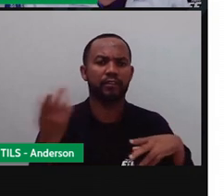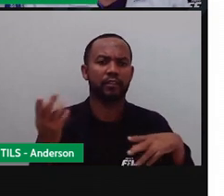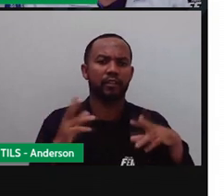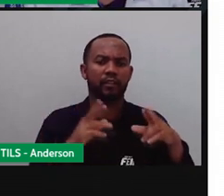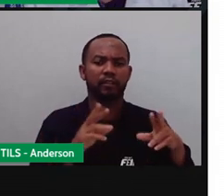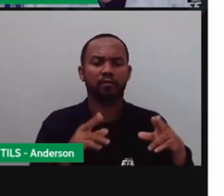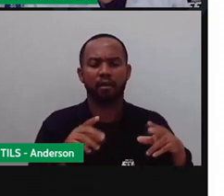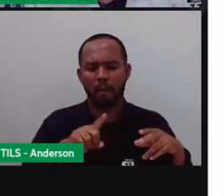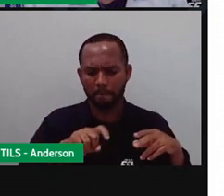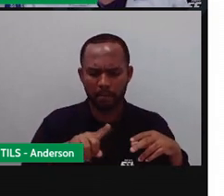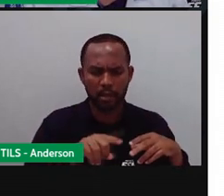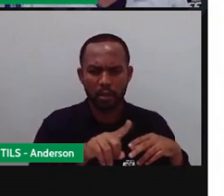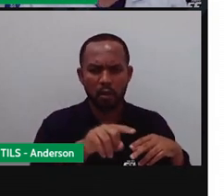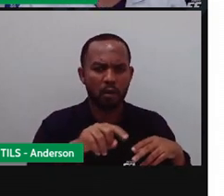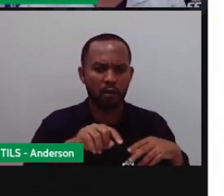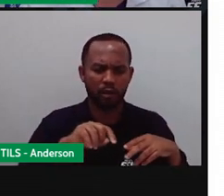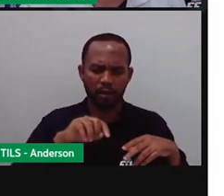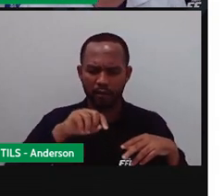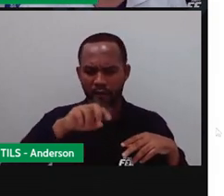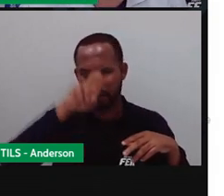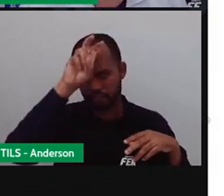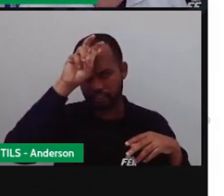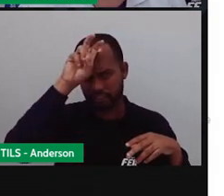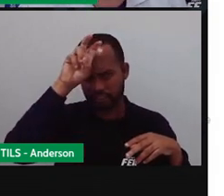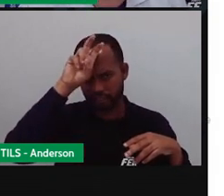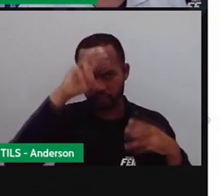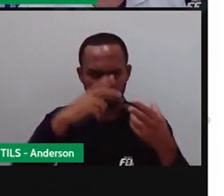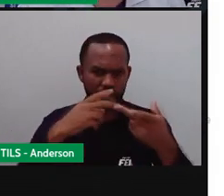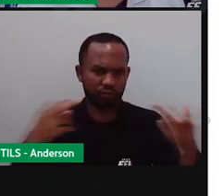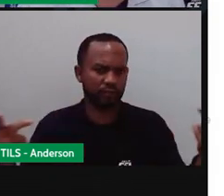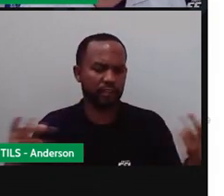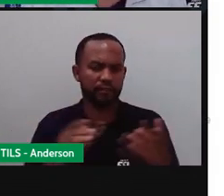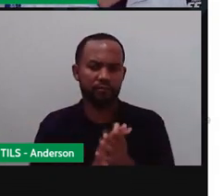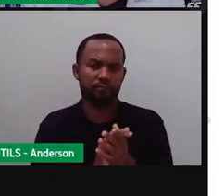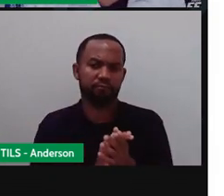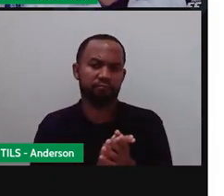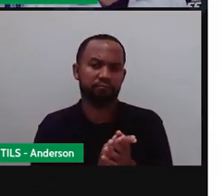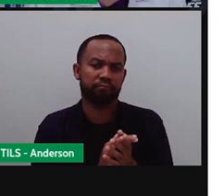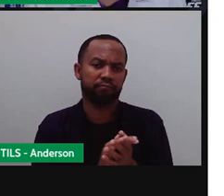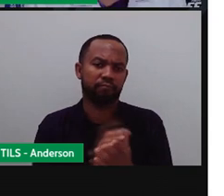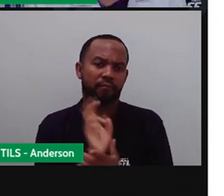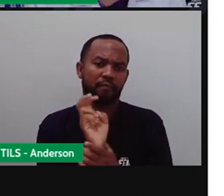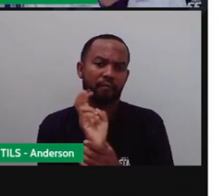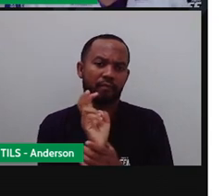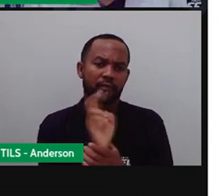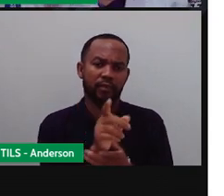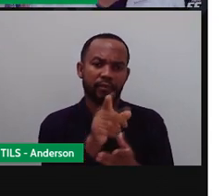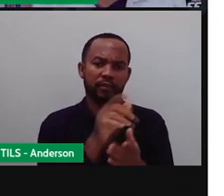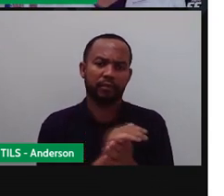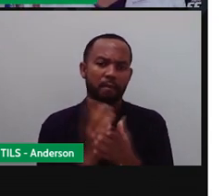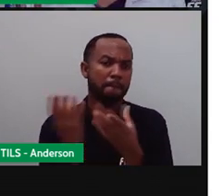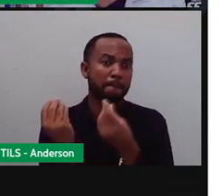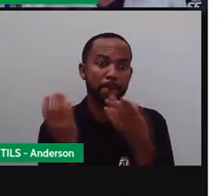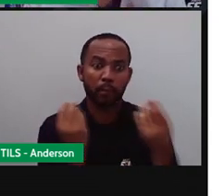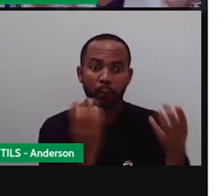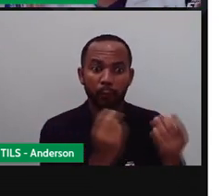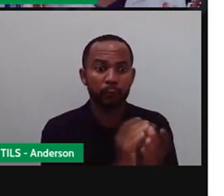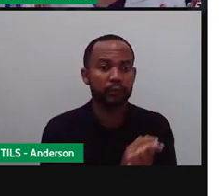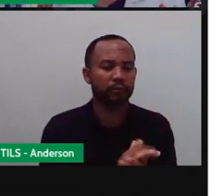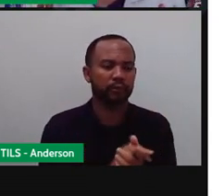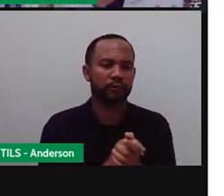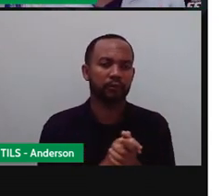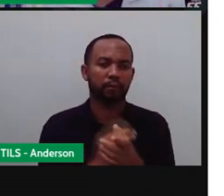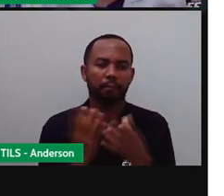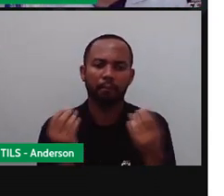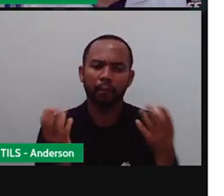formiga, a minhoca, que vivem em terra firme, né? Bom, o que a Pró quer dizer aqui para vocês? São muitos, são